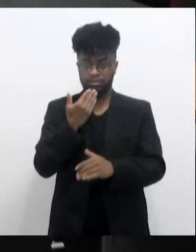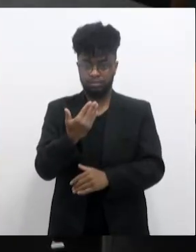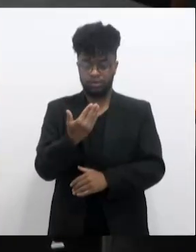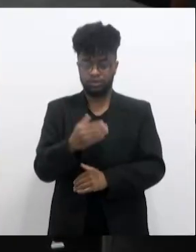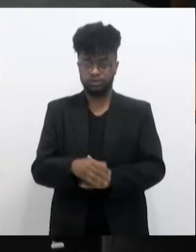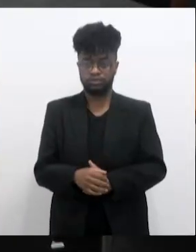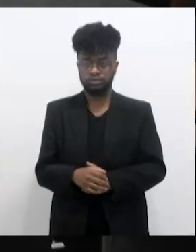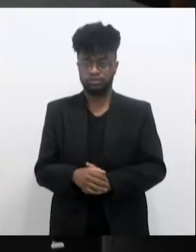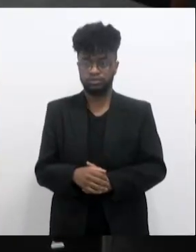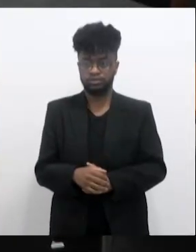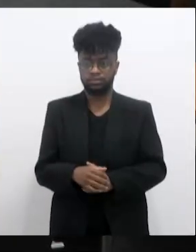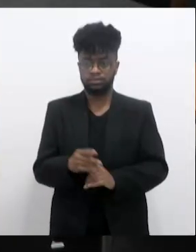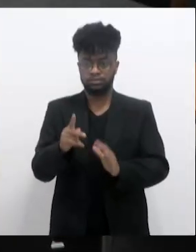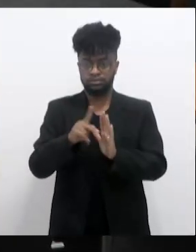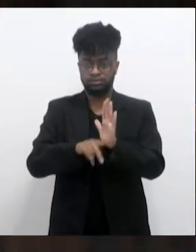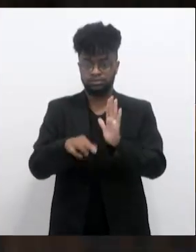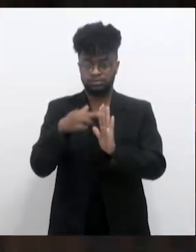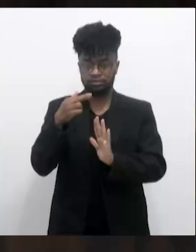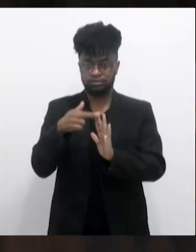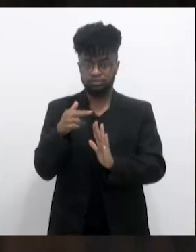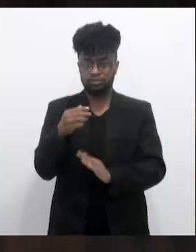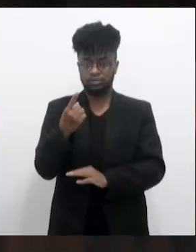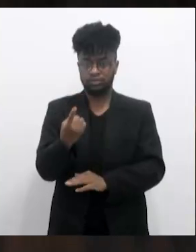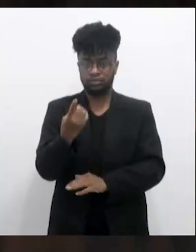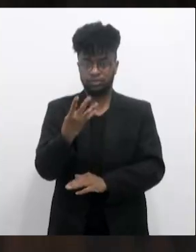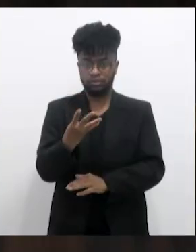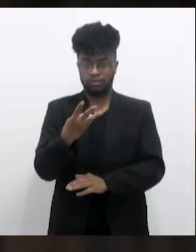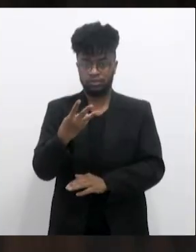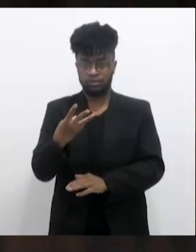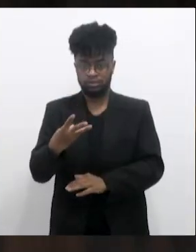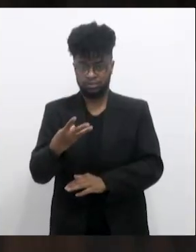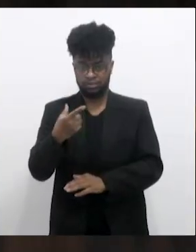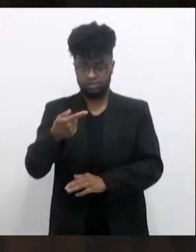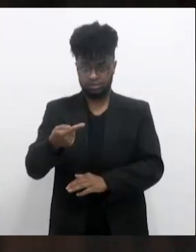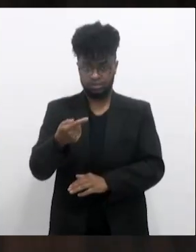requerimentos. Projeto de resolução número 1437 da